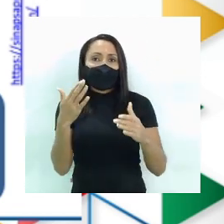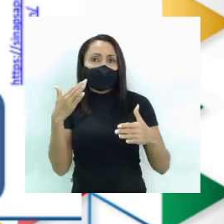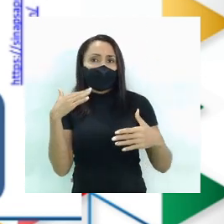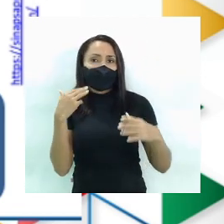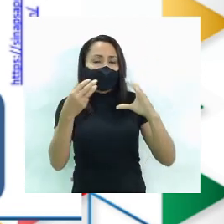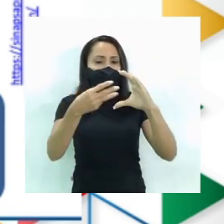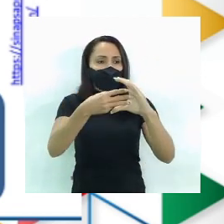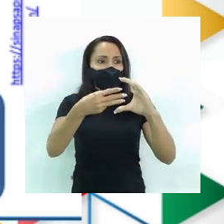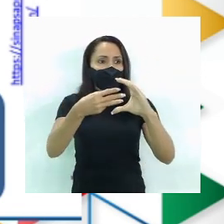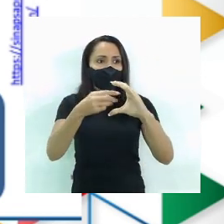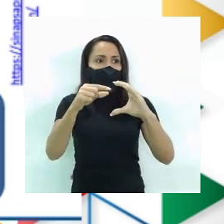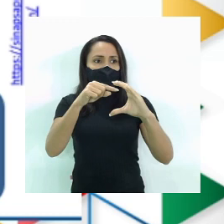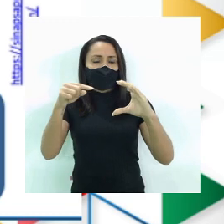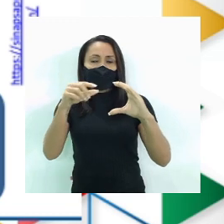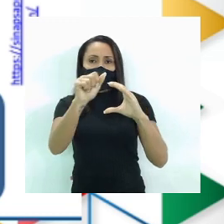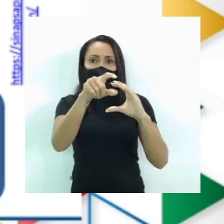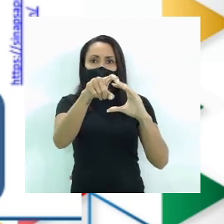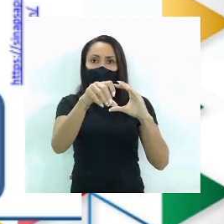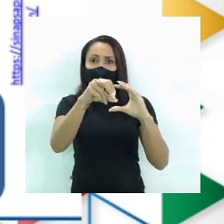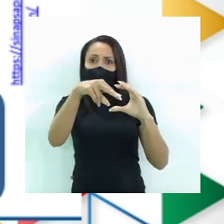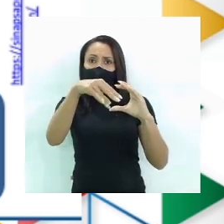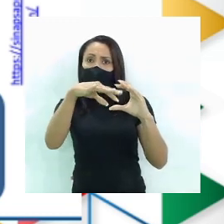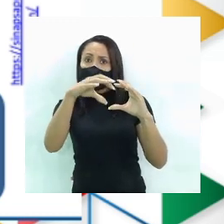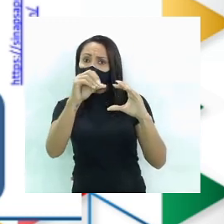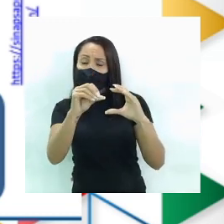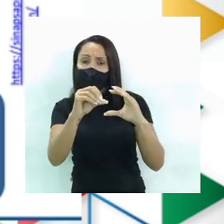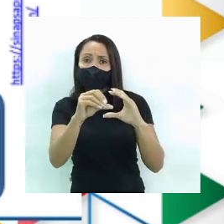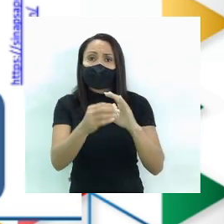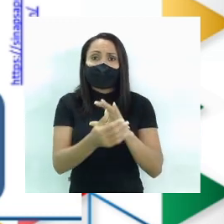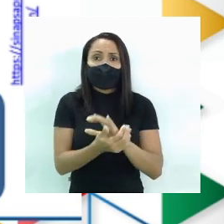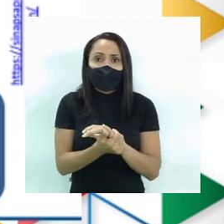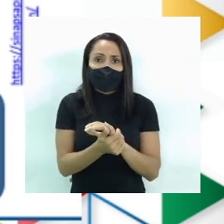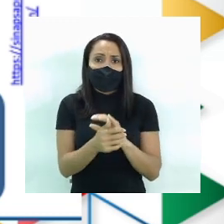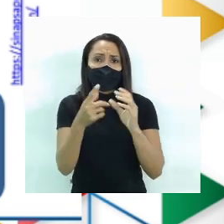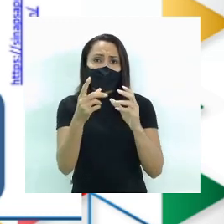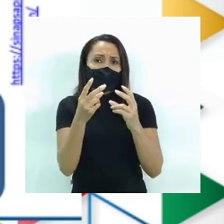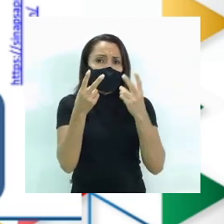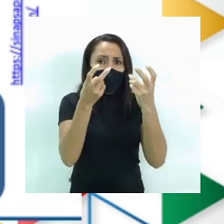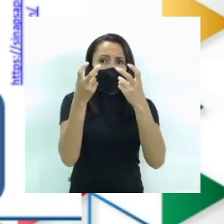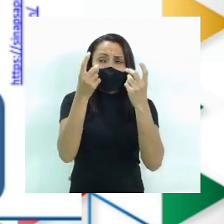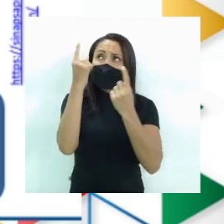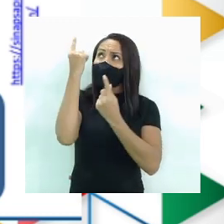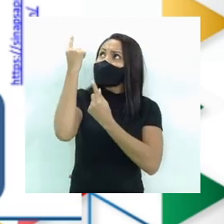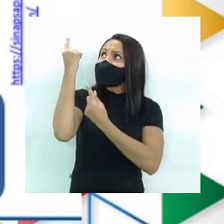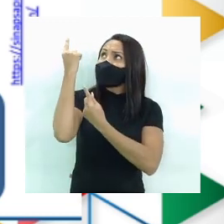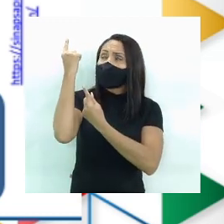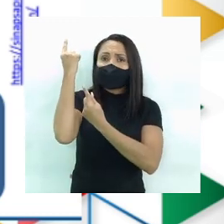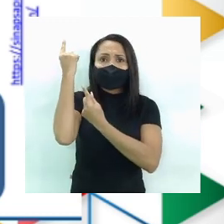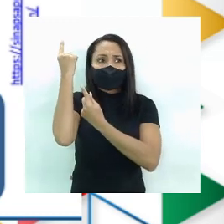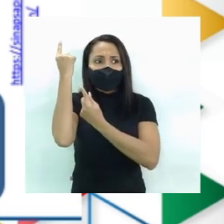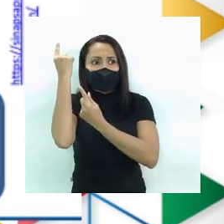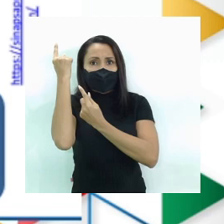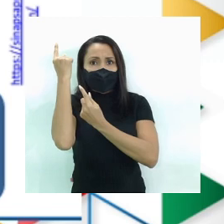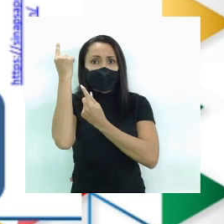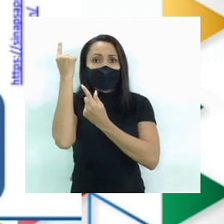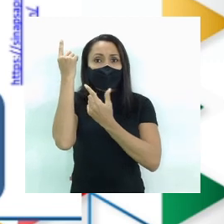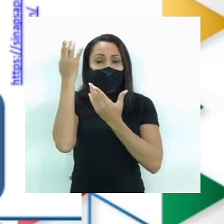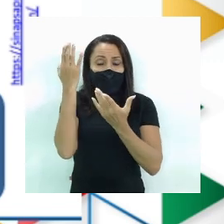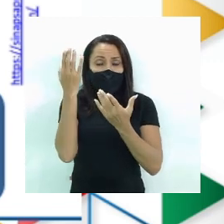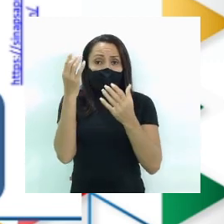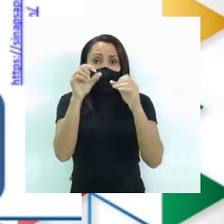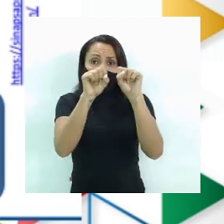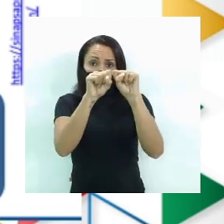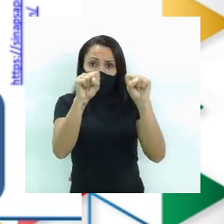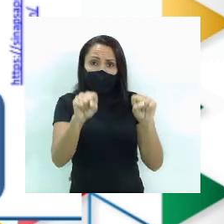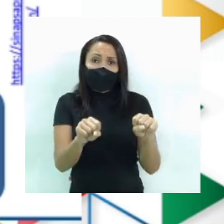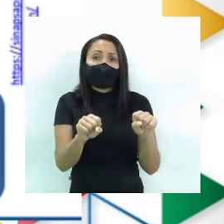celular, o axônio e a bainha de mielina. A bainha de mielina. Vocês podem observar no desenho, não é? Esse sistema, como eu